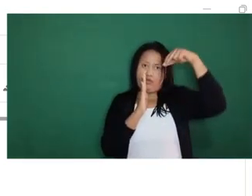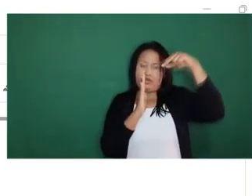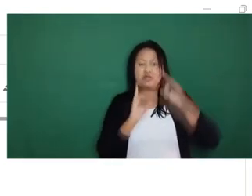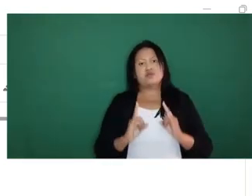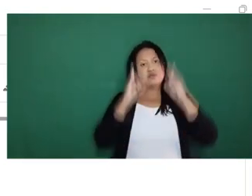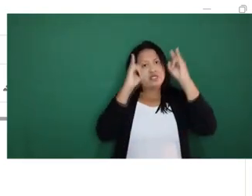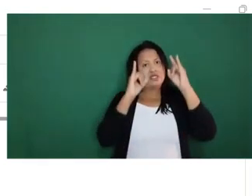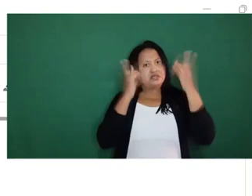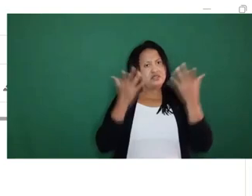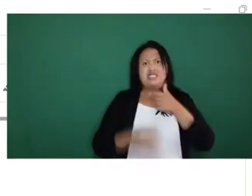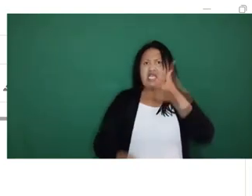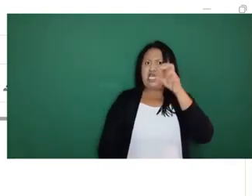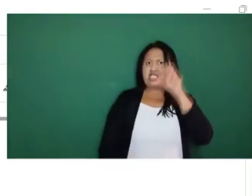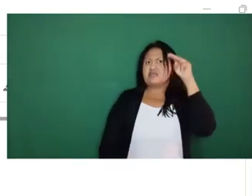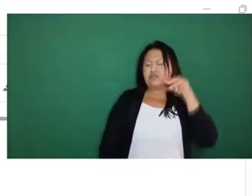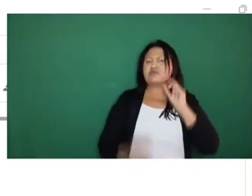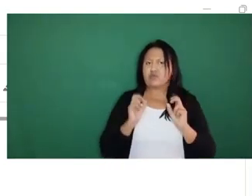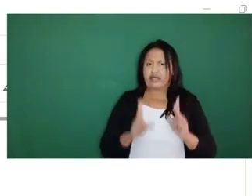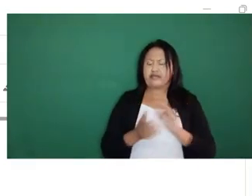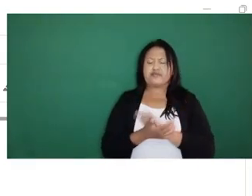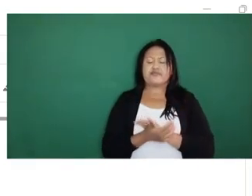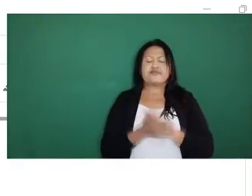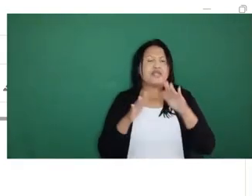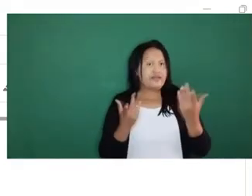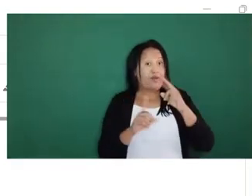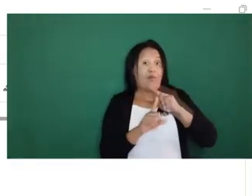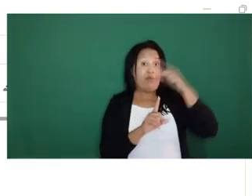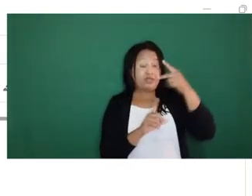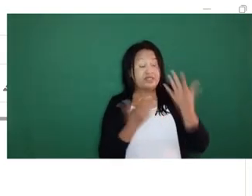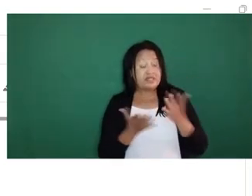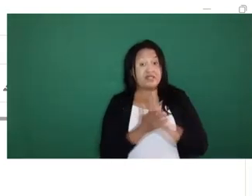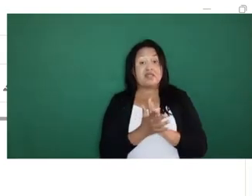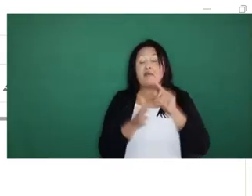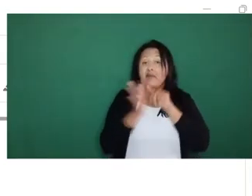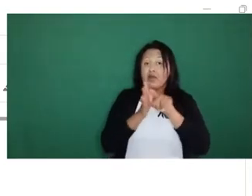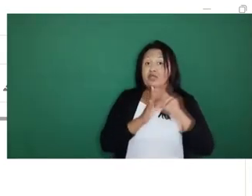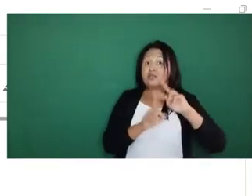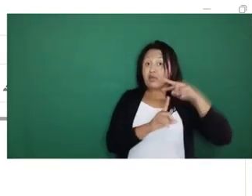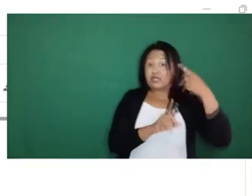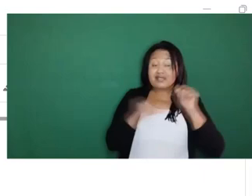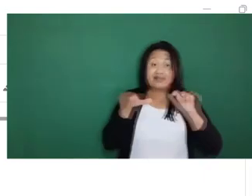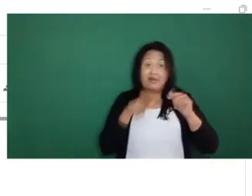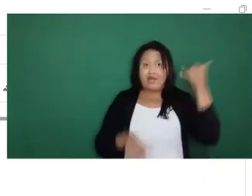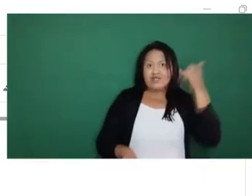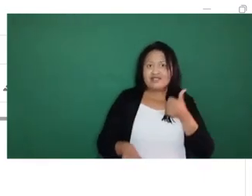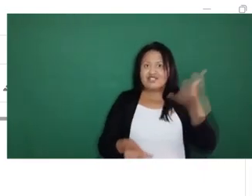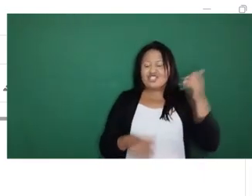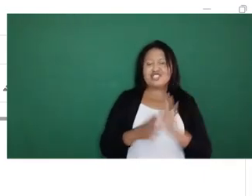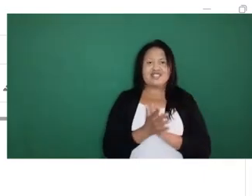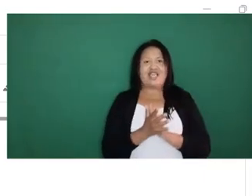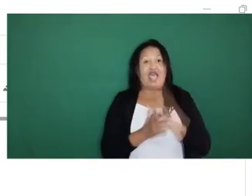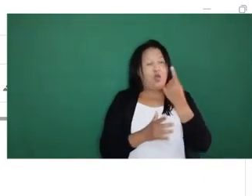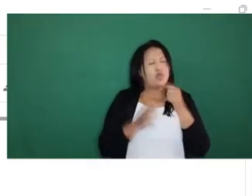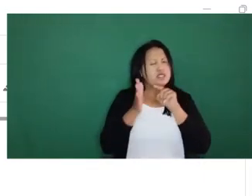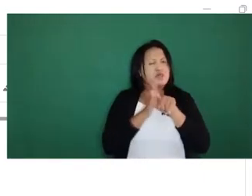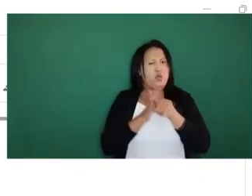num total de 15 minutos ok então potencialmente um questão de potência trabalho energia é uma questão uma das